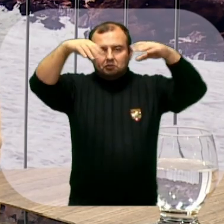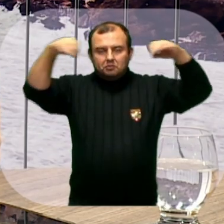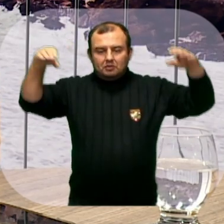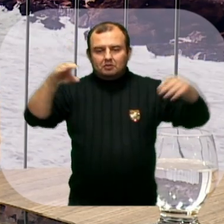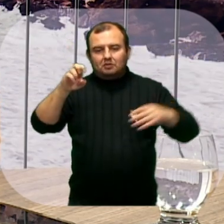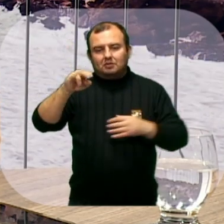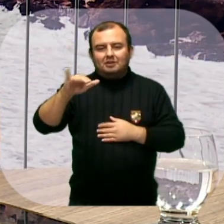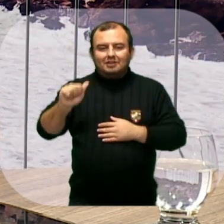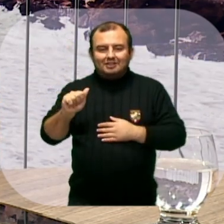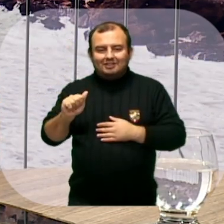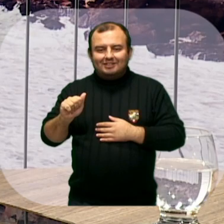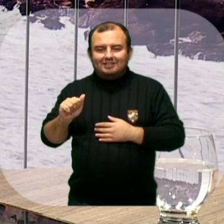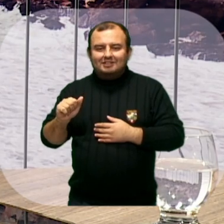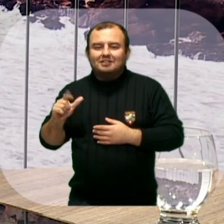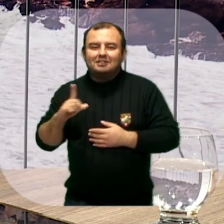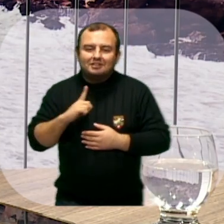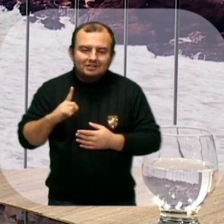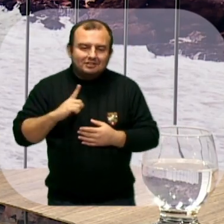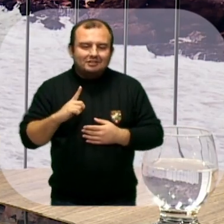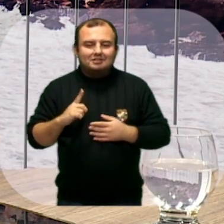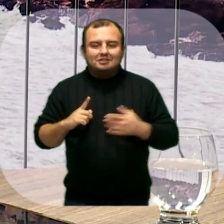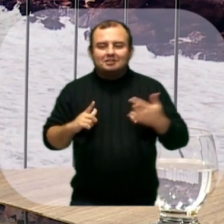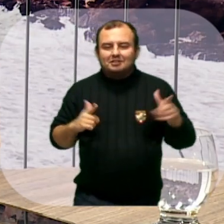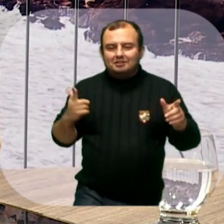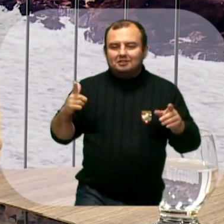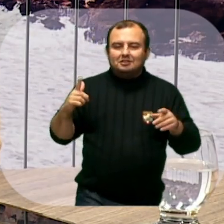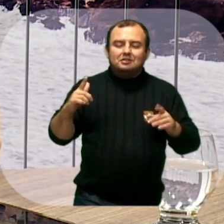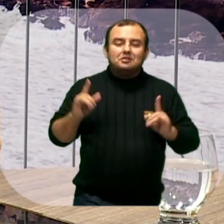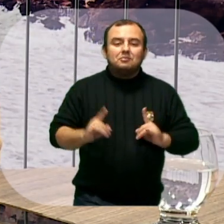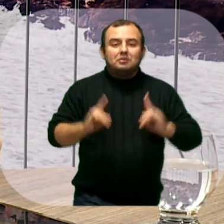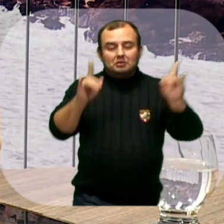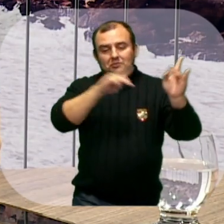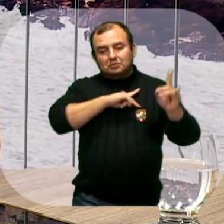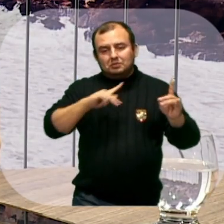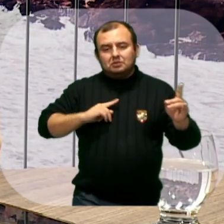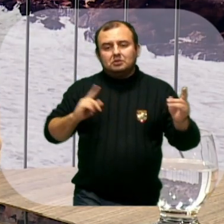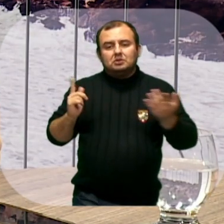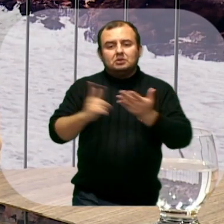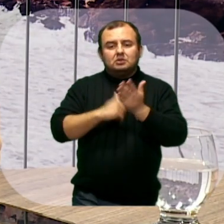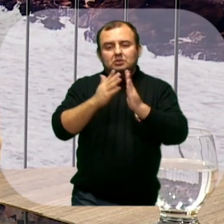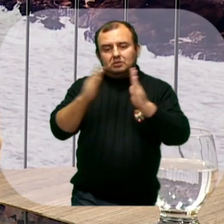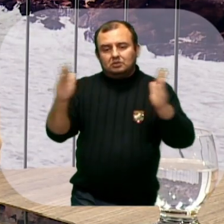né? Tem que ter. Nós já temos os outros prédios públicos, porque a biblioteca ela